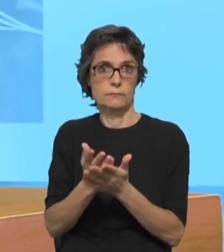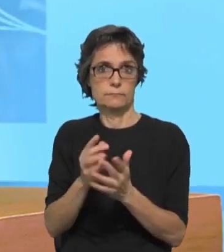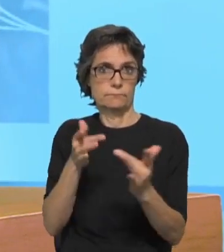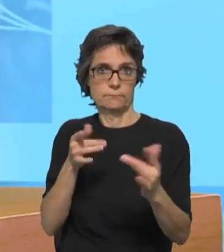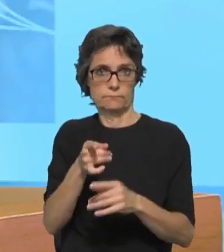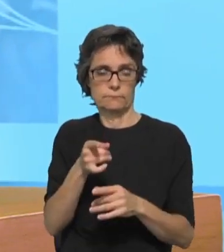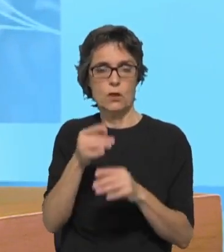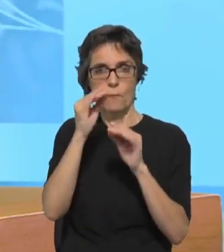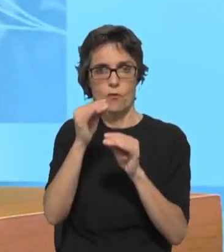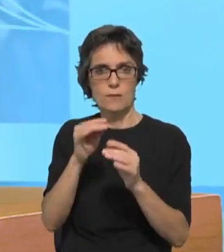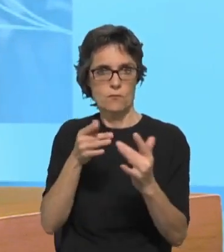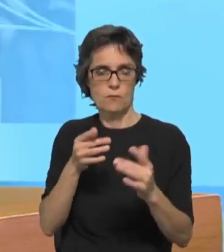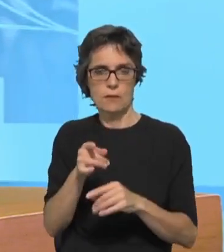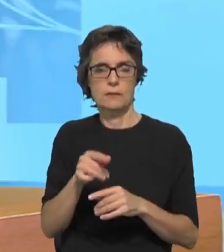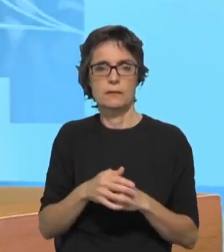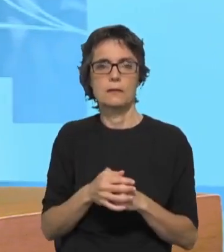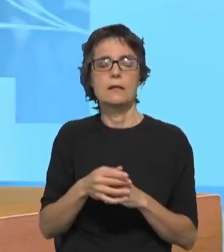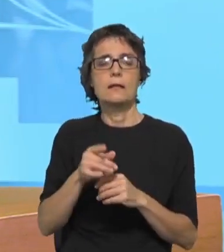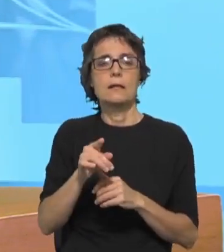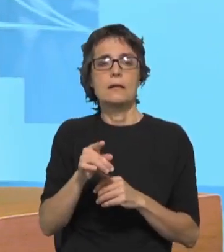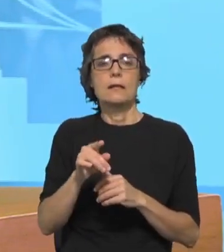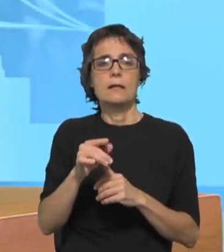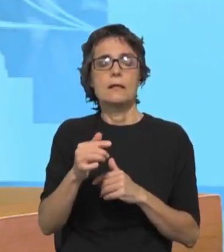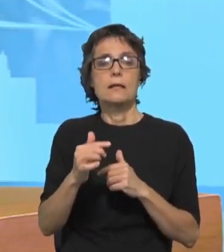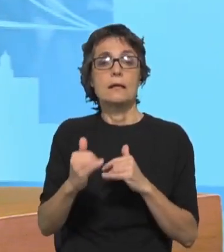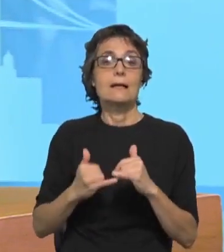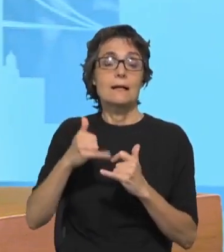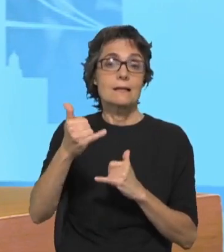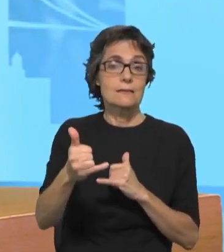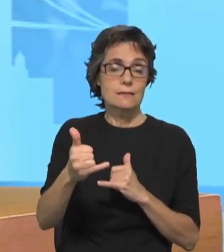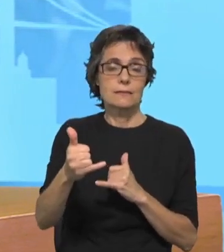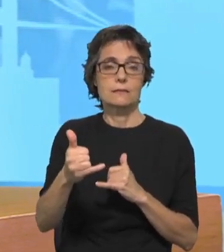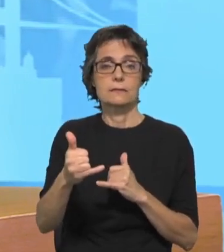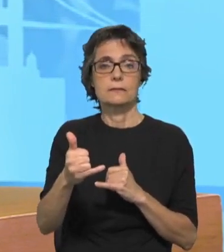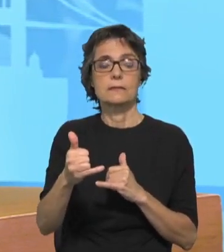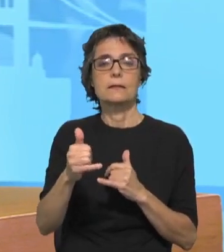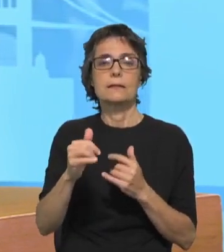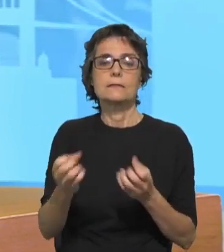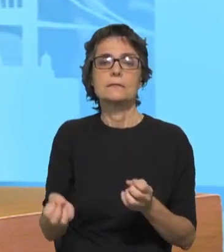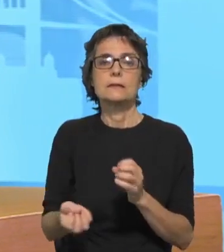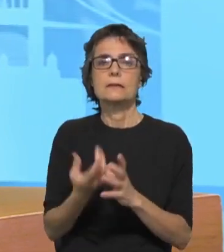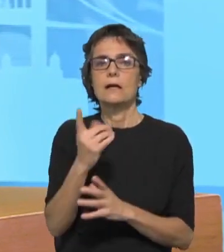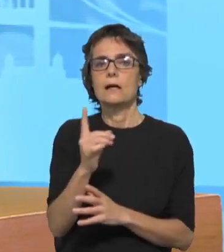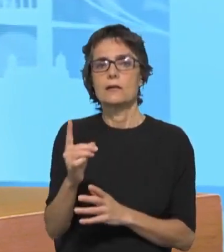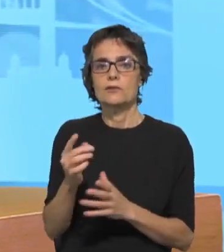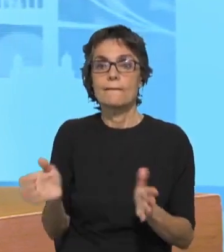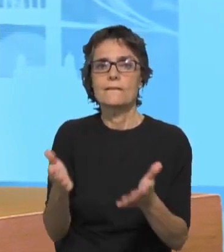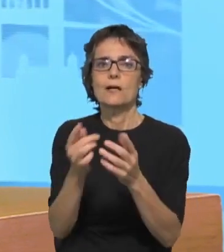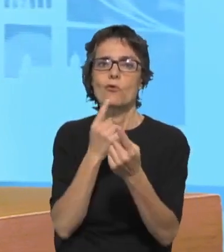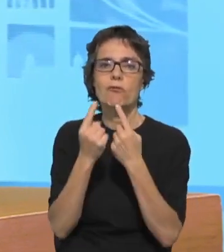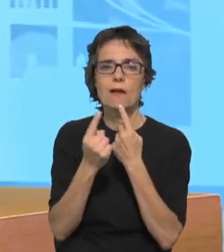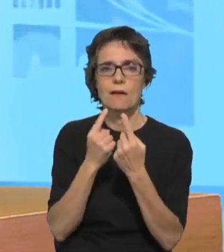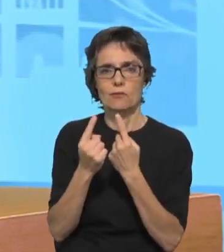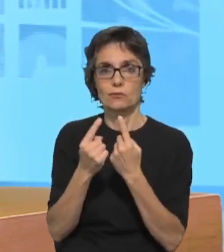esta formação. E depois teremos sempre, na segunda parte da sessão, um diálogo animado por mim e